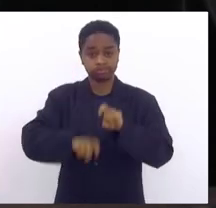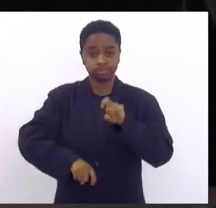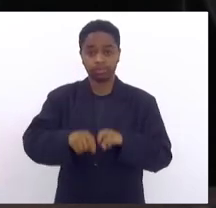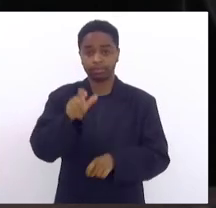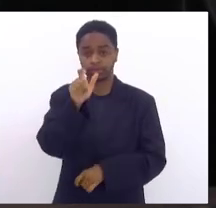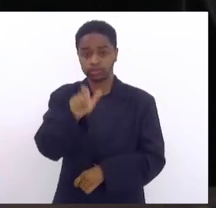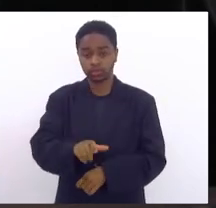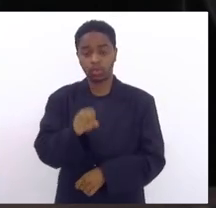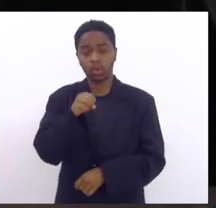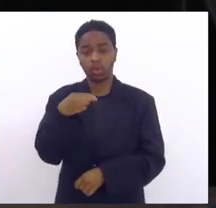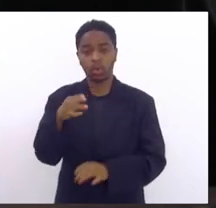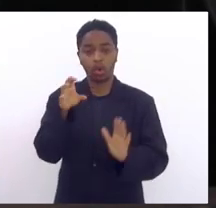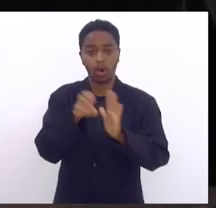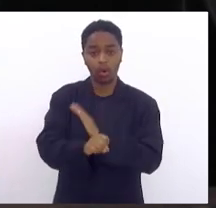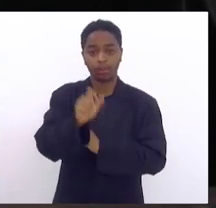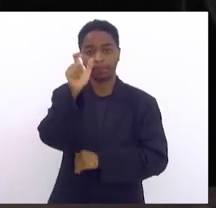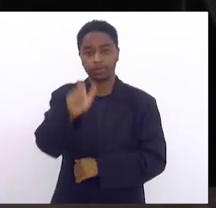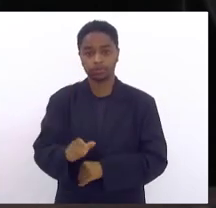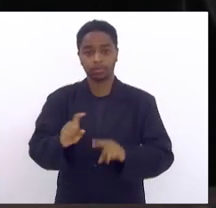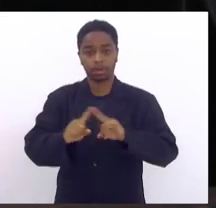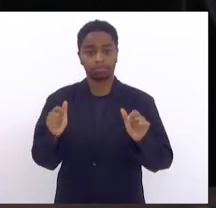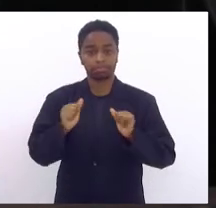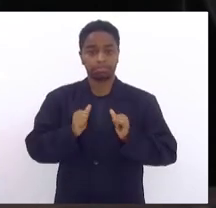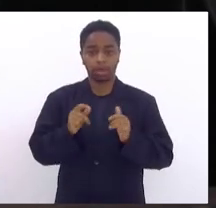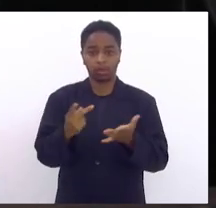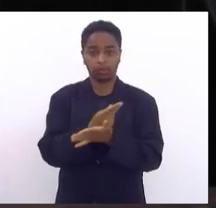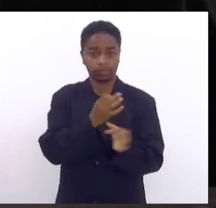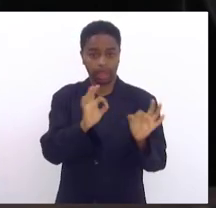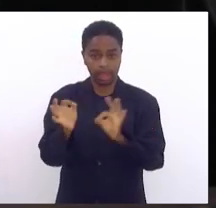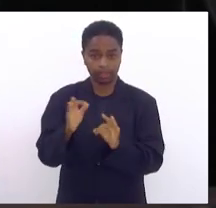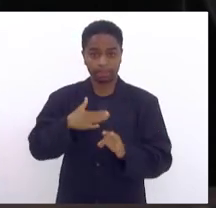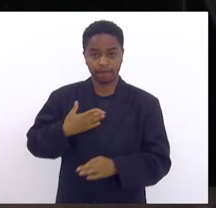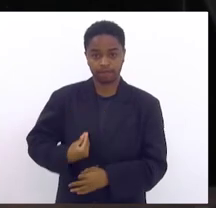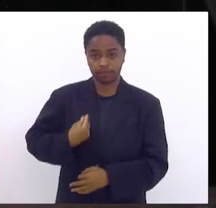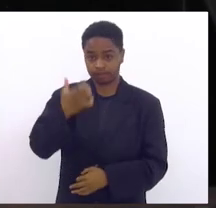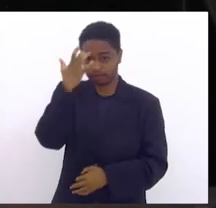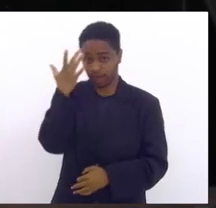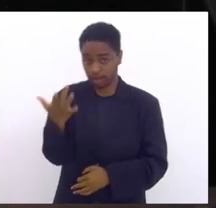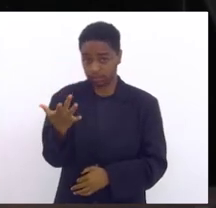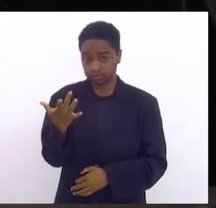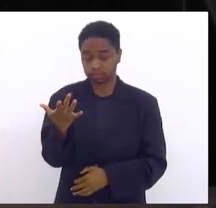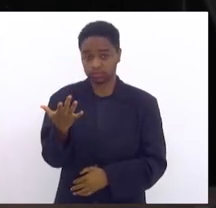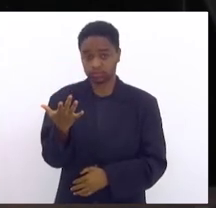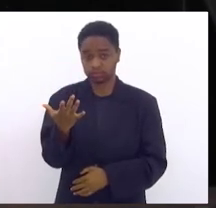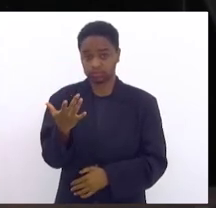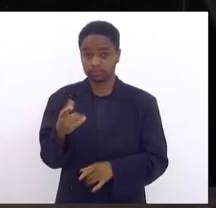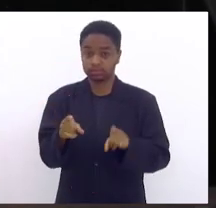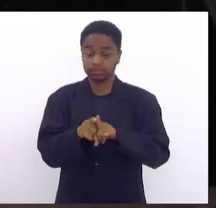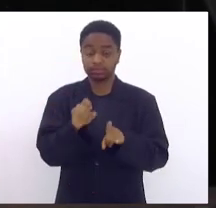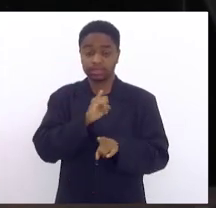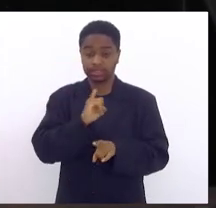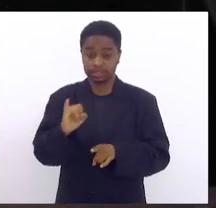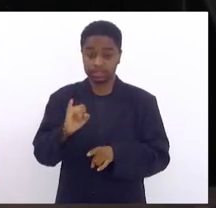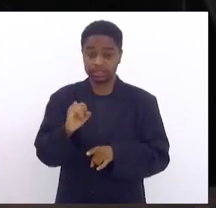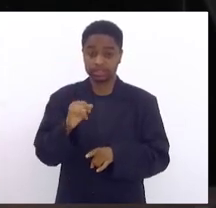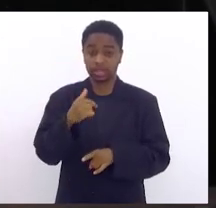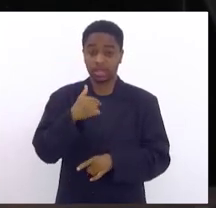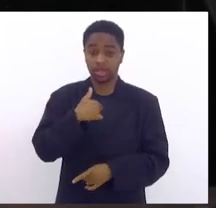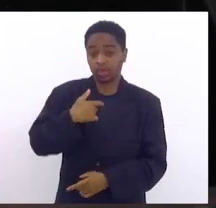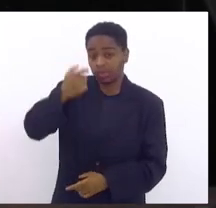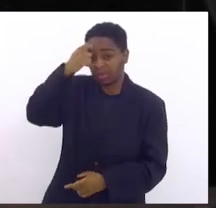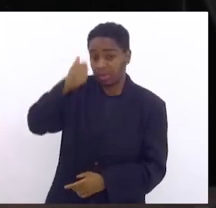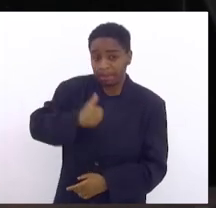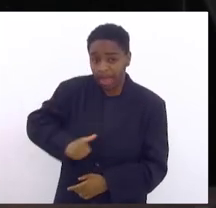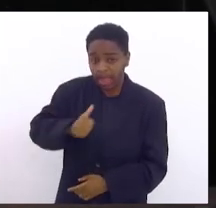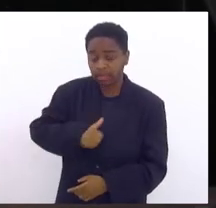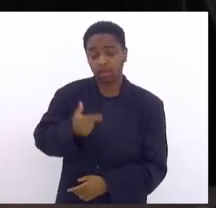eu roubo alguém, não me acontece nada e minha vida é fácil? Se eu já tenho a minha índole de merda, eu vou continuar